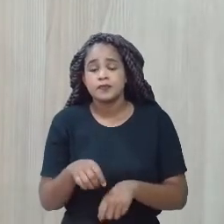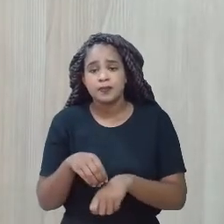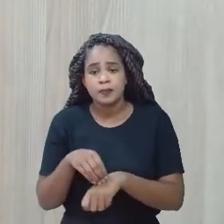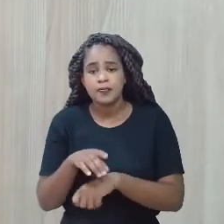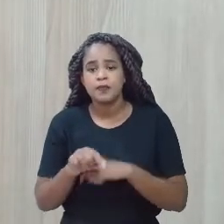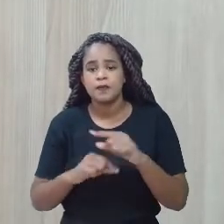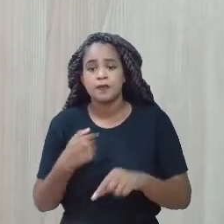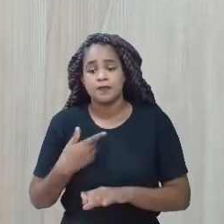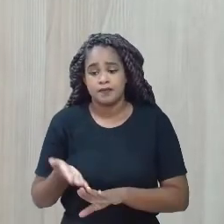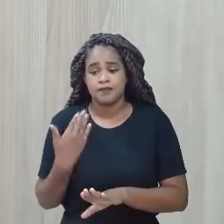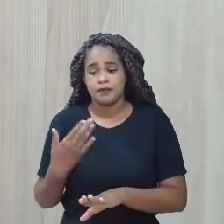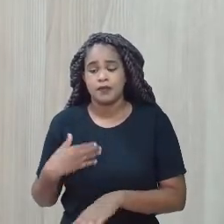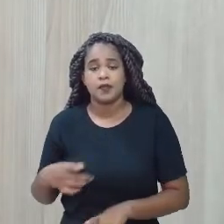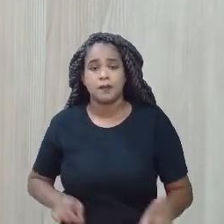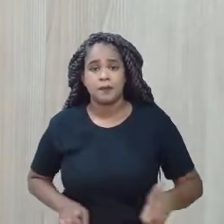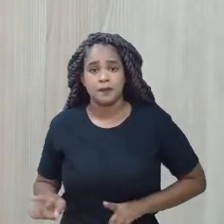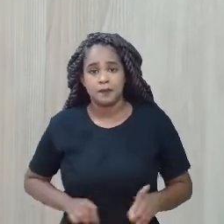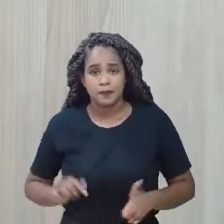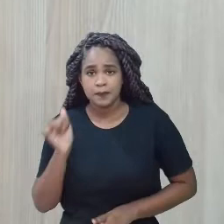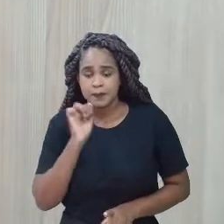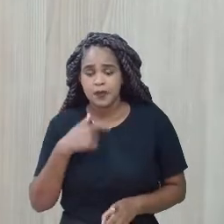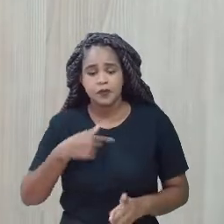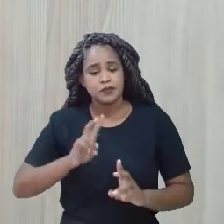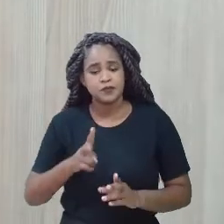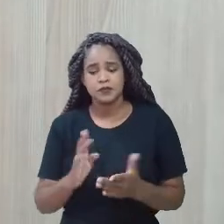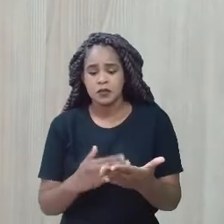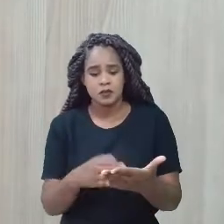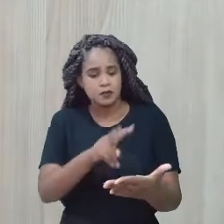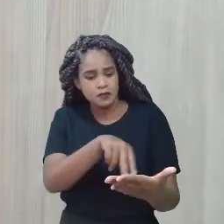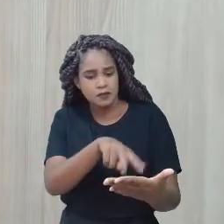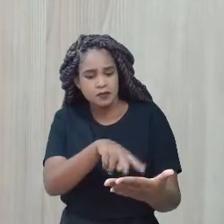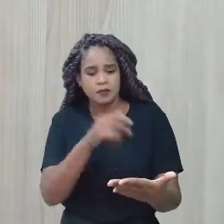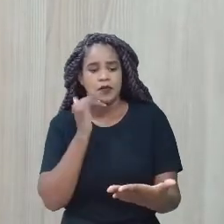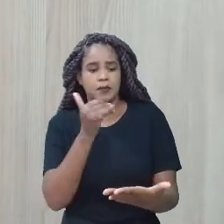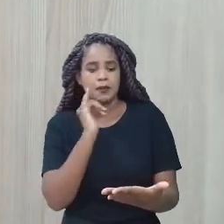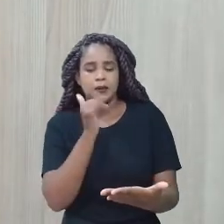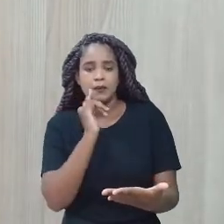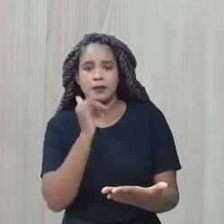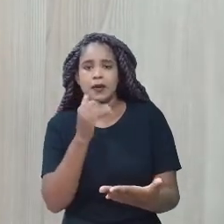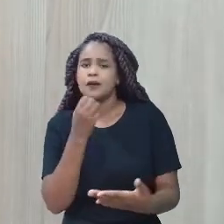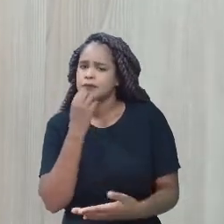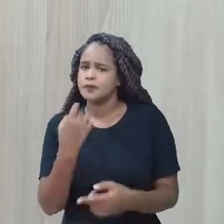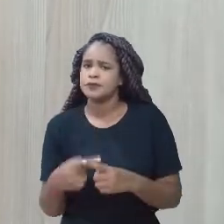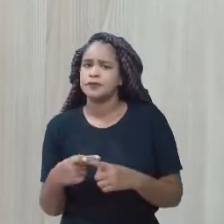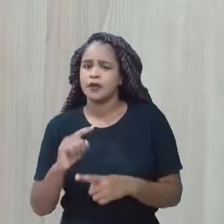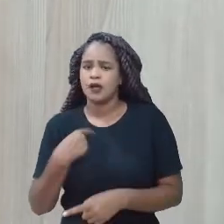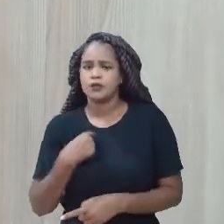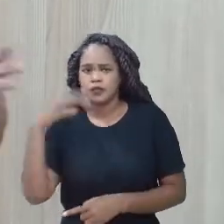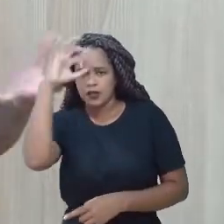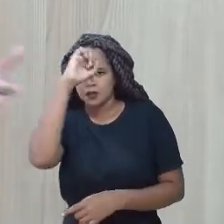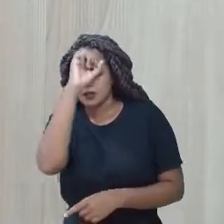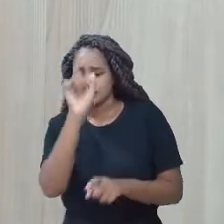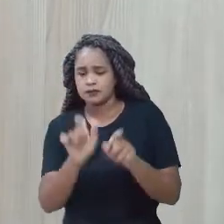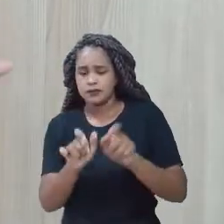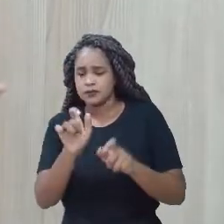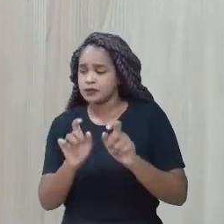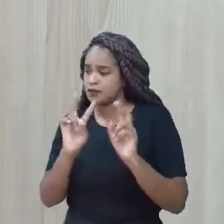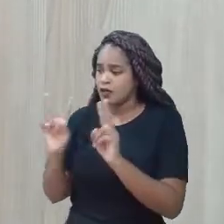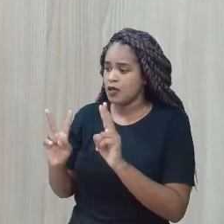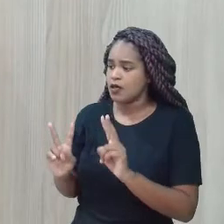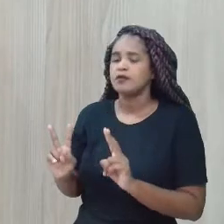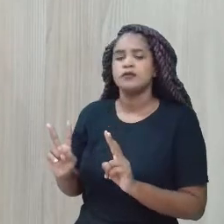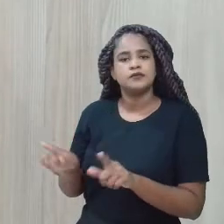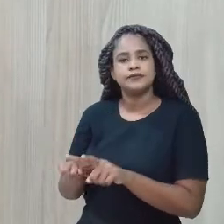primas quando elas eram pequenininhas, e que isso é muito bacana para quem lê e para quem escuta, né? Sim. Que a gente vai aprendendo, adquirindo a